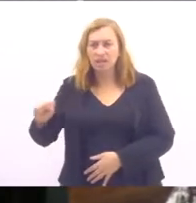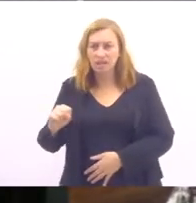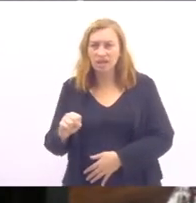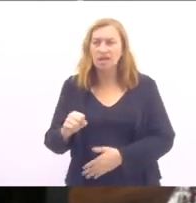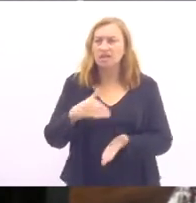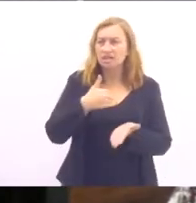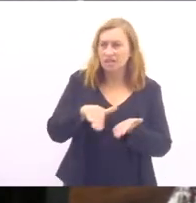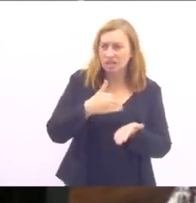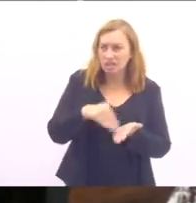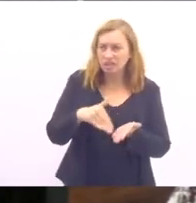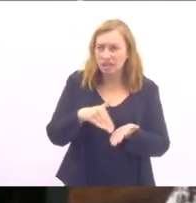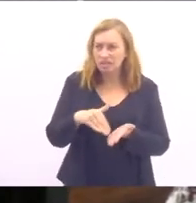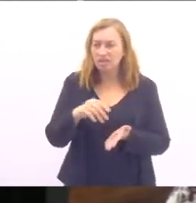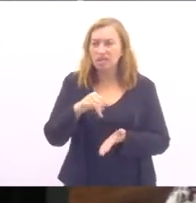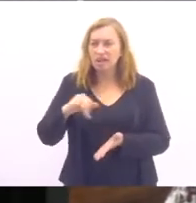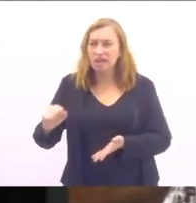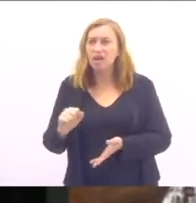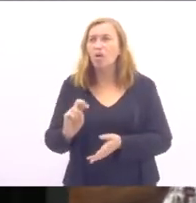o procurador Quintanilha?